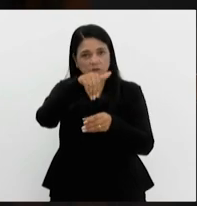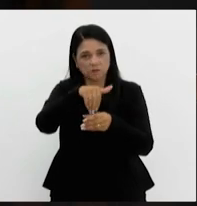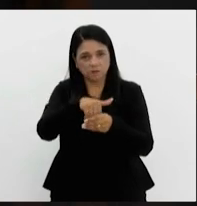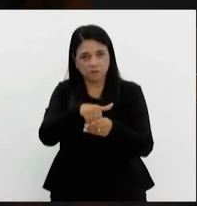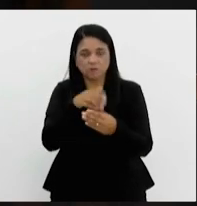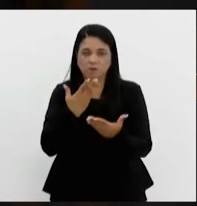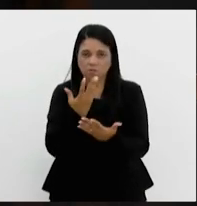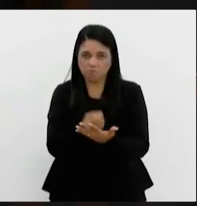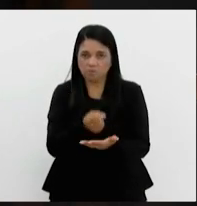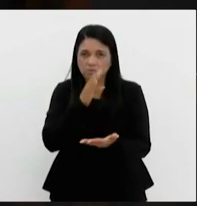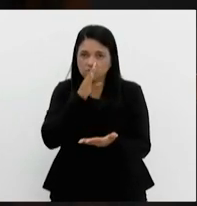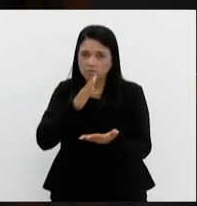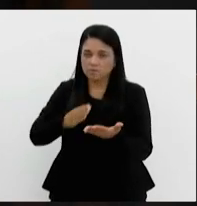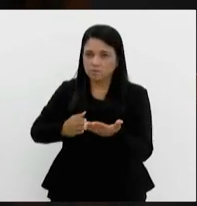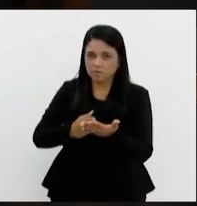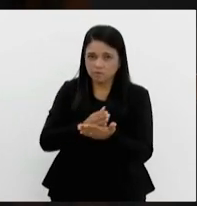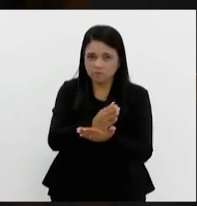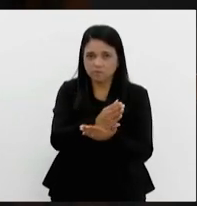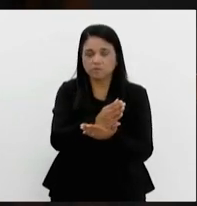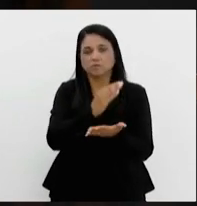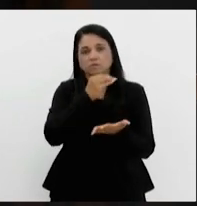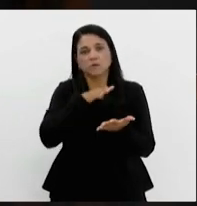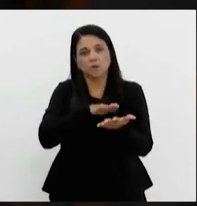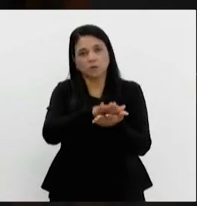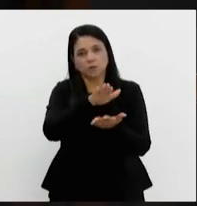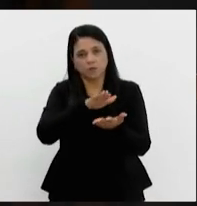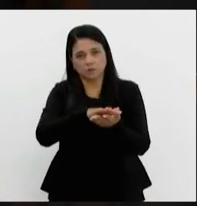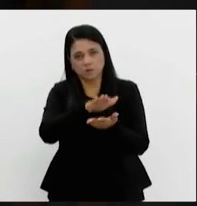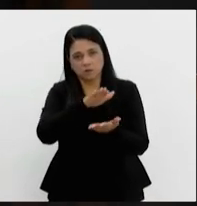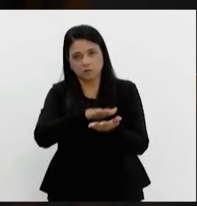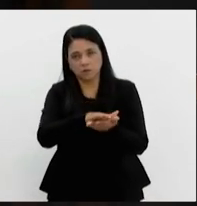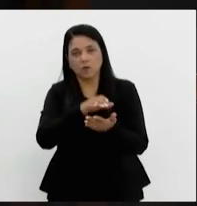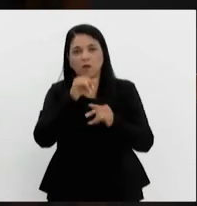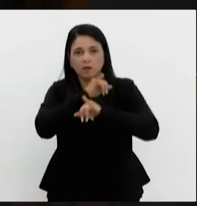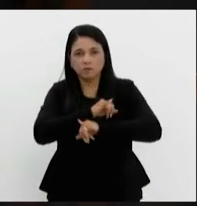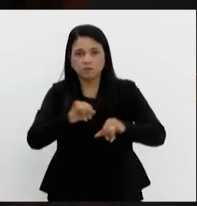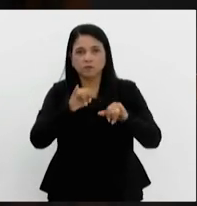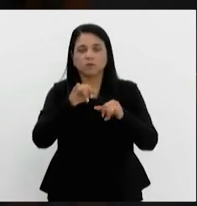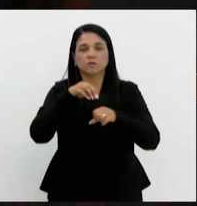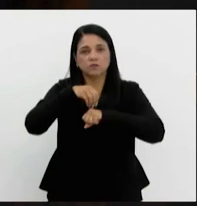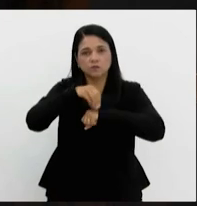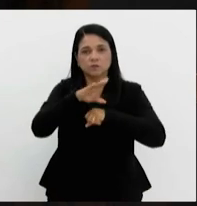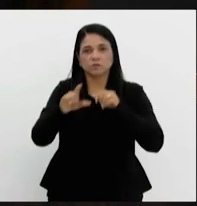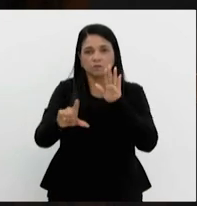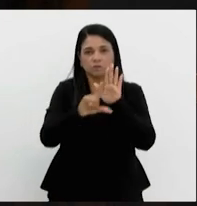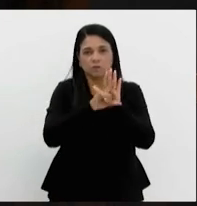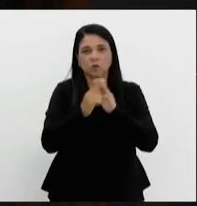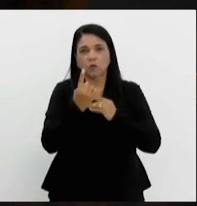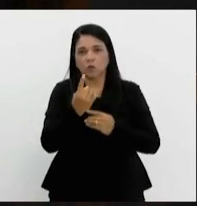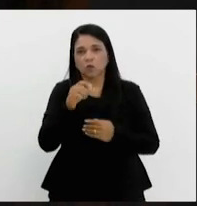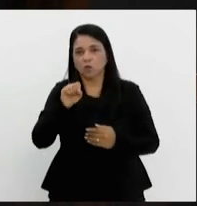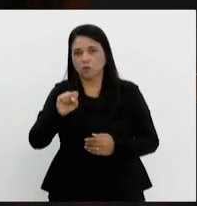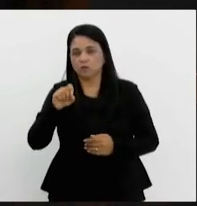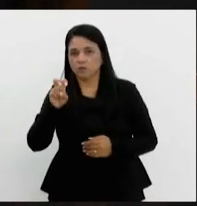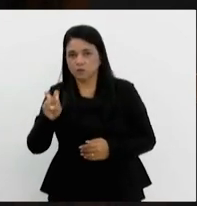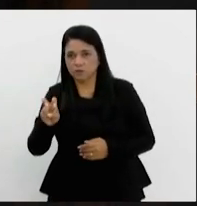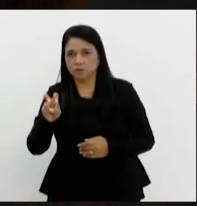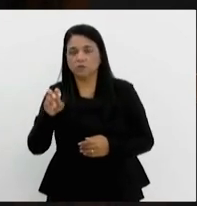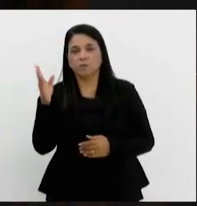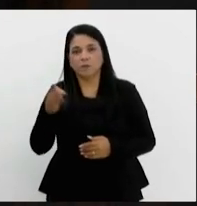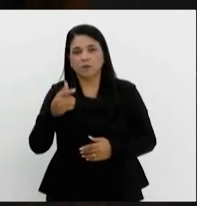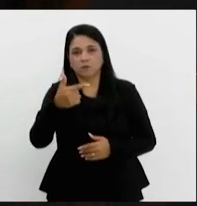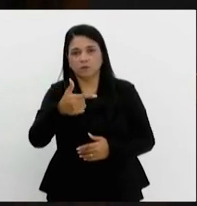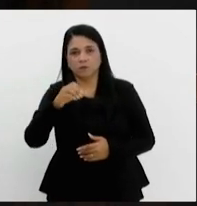os que aprovam, mas como estão aprovados, vai à publicação. Anuncio, indicação legislativa número 185 de